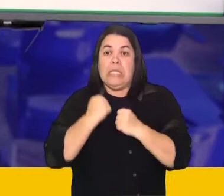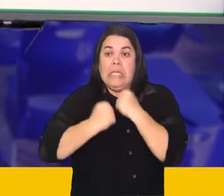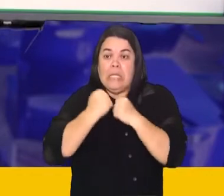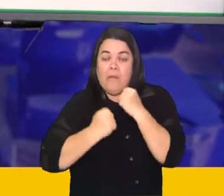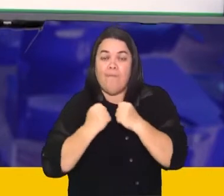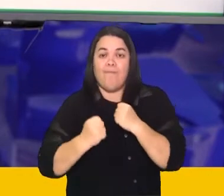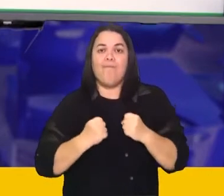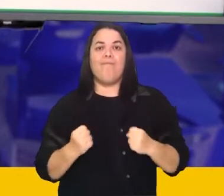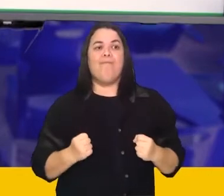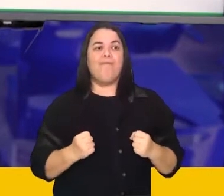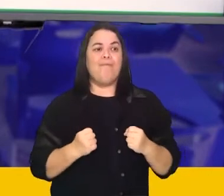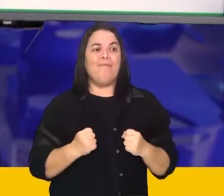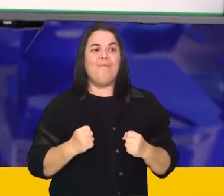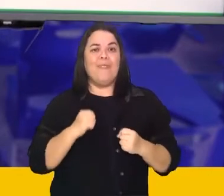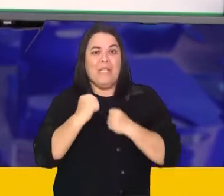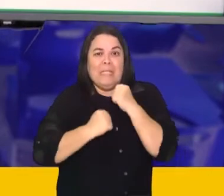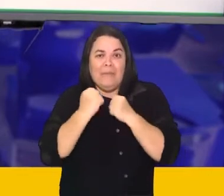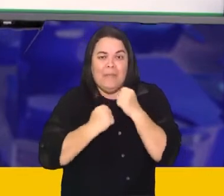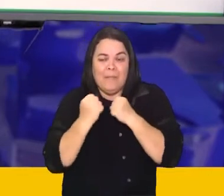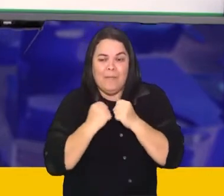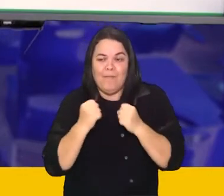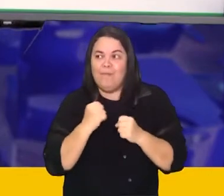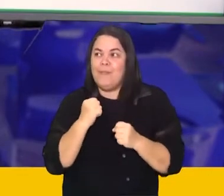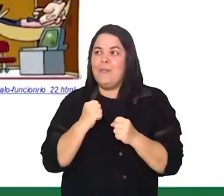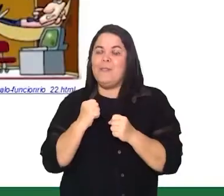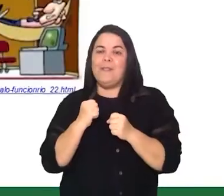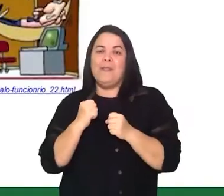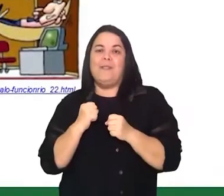apressadamente para fazer o balanço de desempenho.